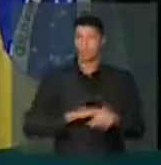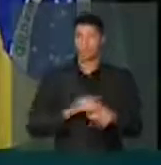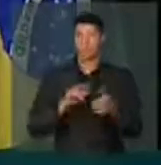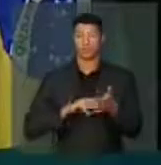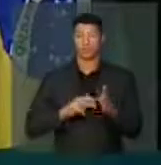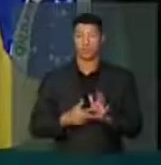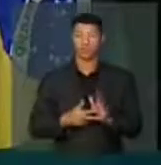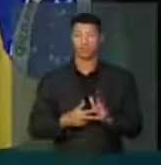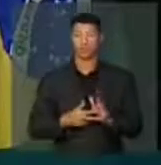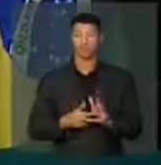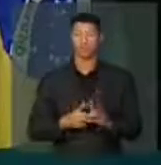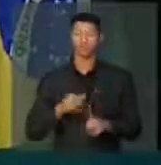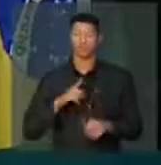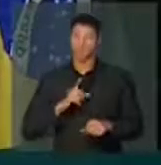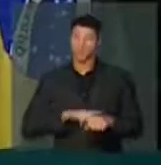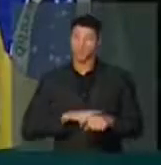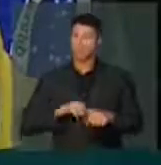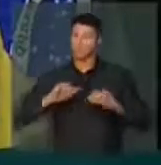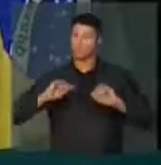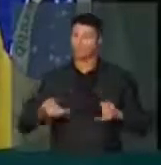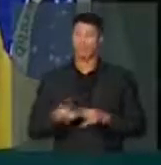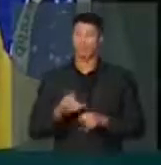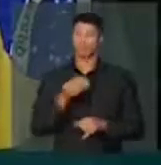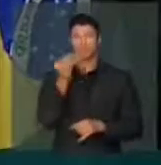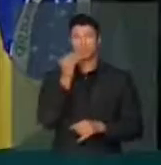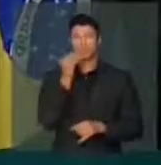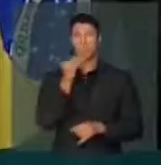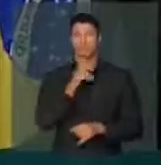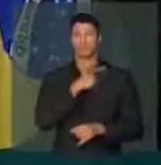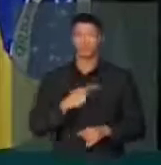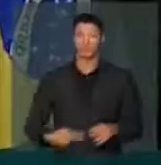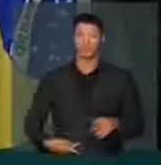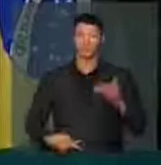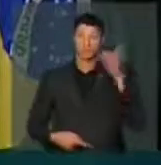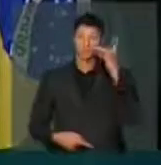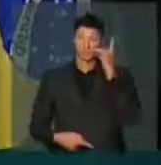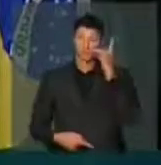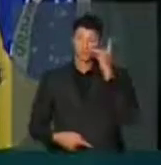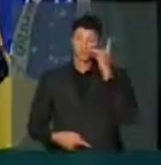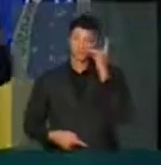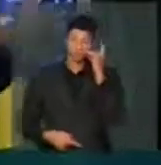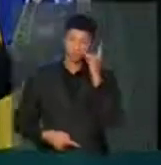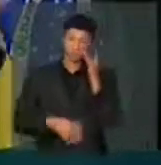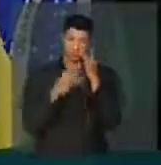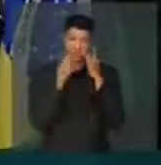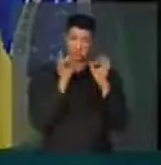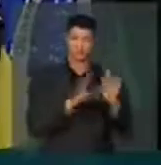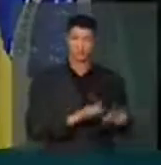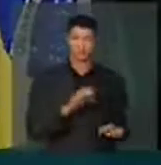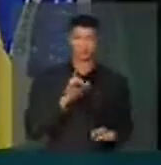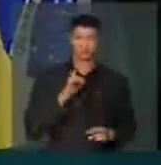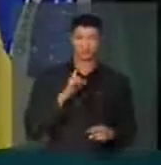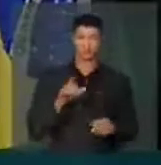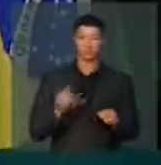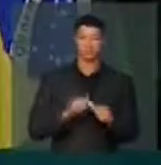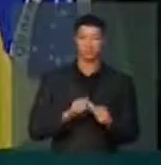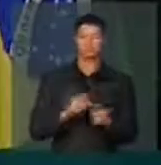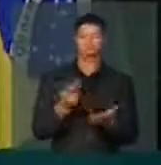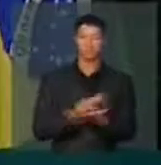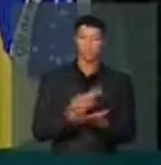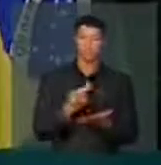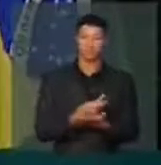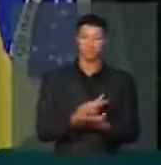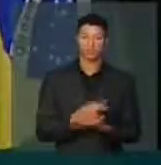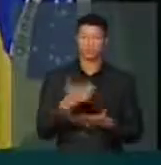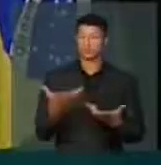seja, há tempo e oportunidade da presidente Dilma abandonar uma atitude covarde